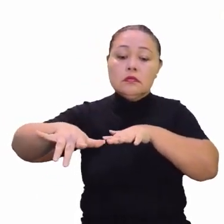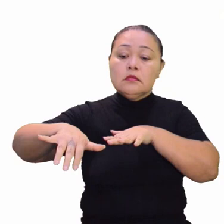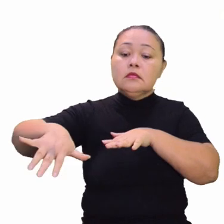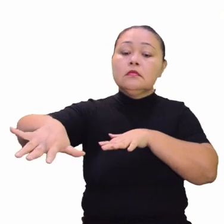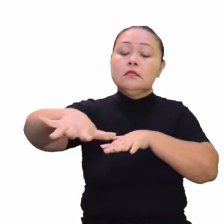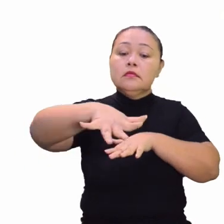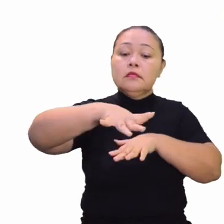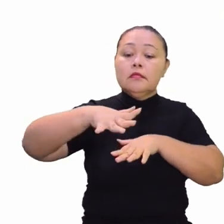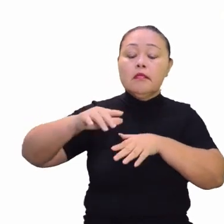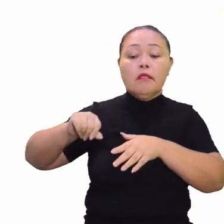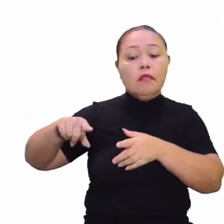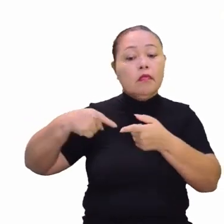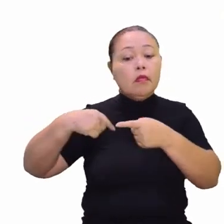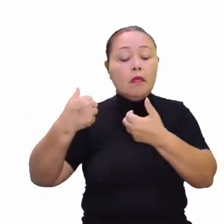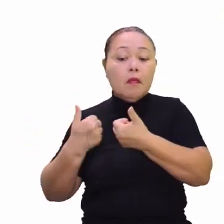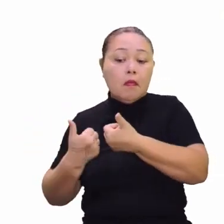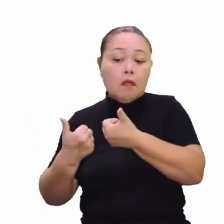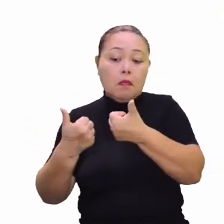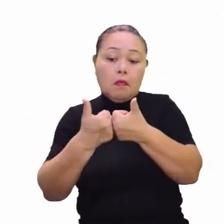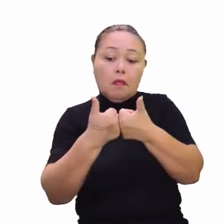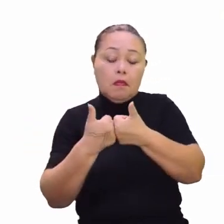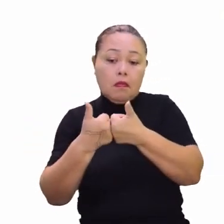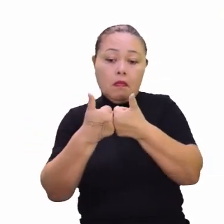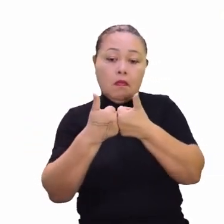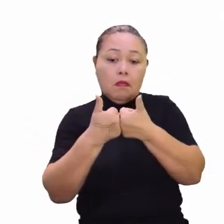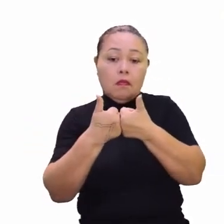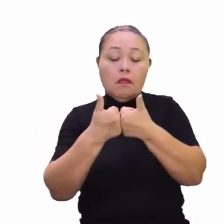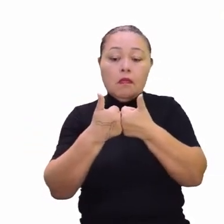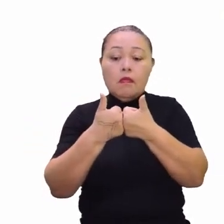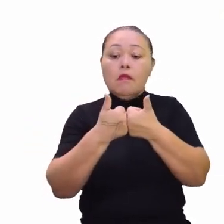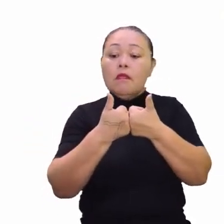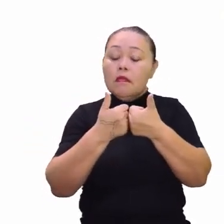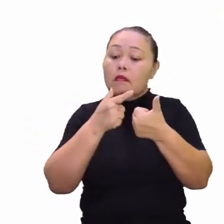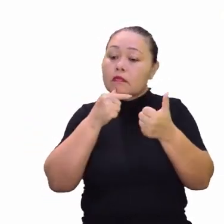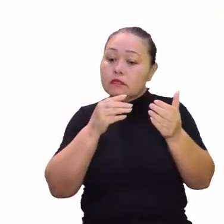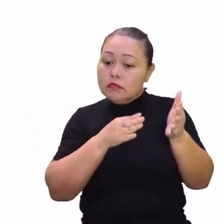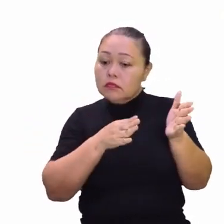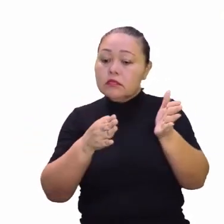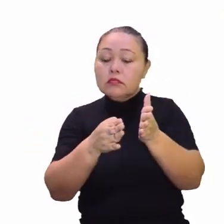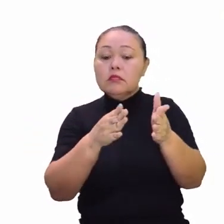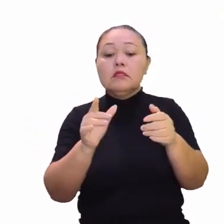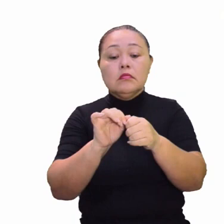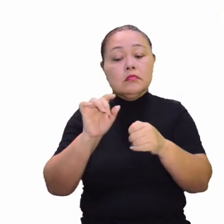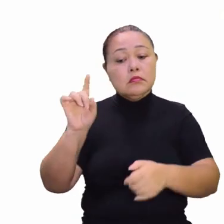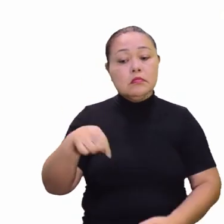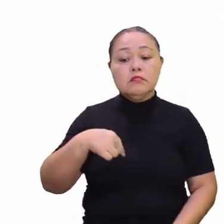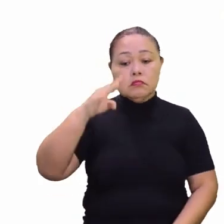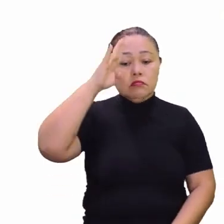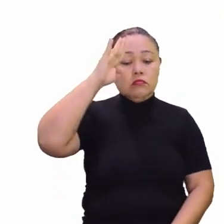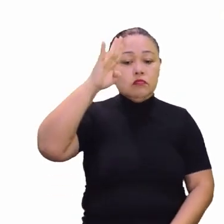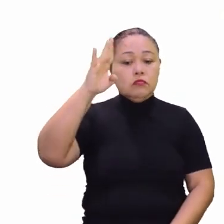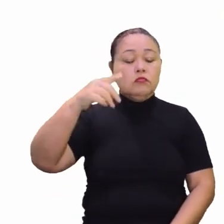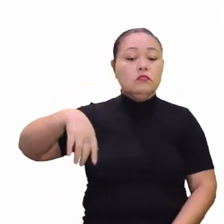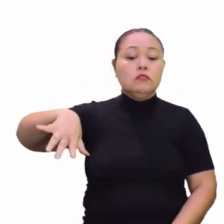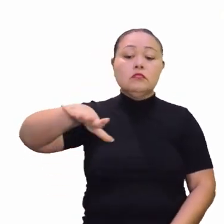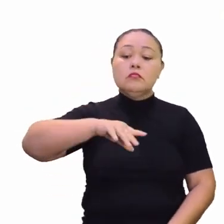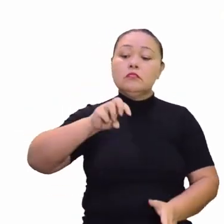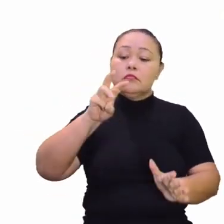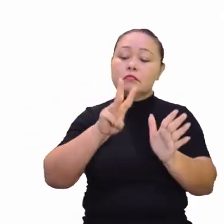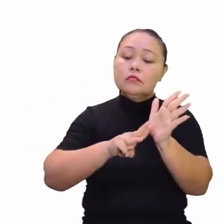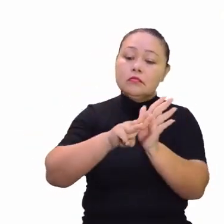pelas áreas aqui de Rondônia, próximo a complexo hidrográfico. Os rios, né? Principalmente o